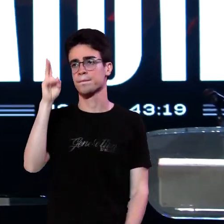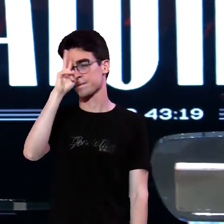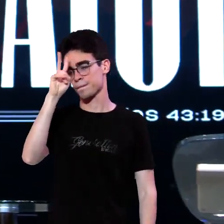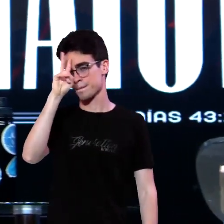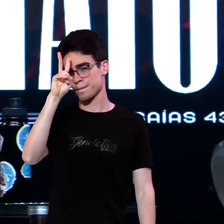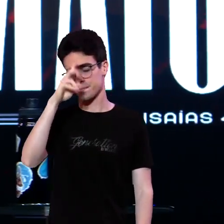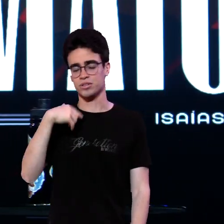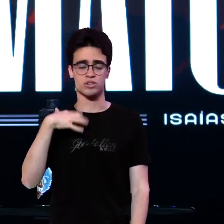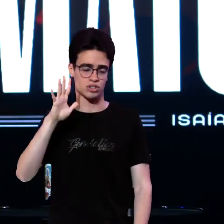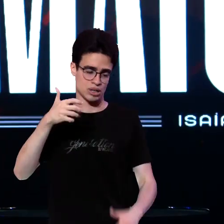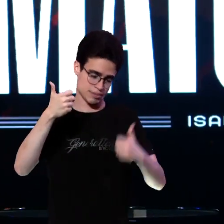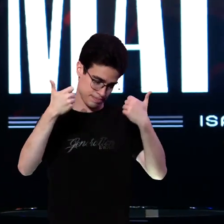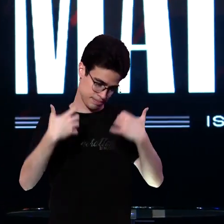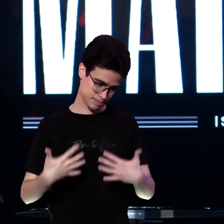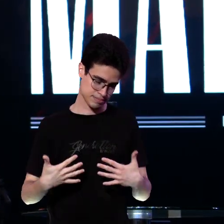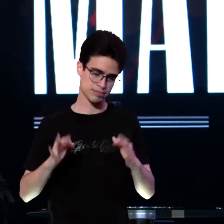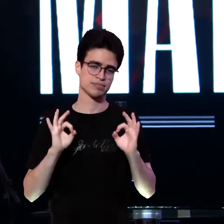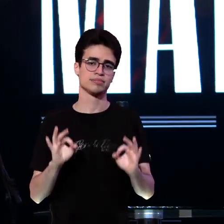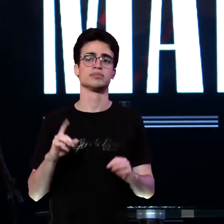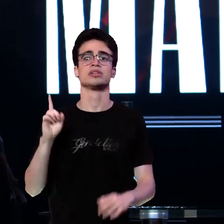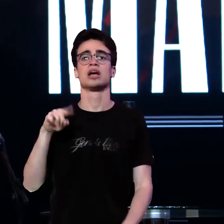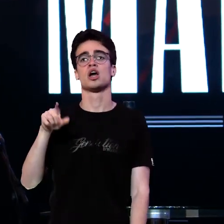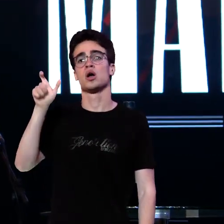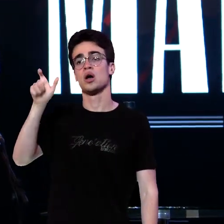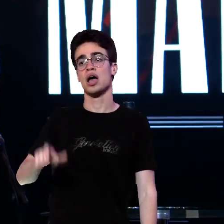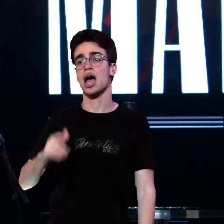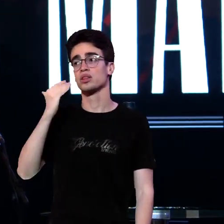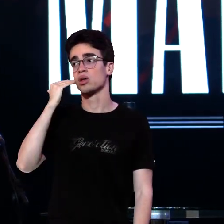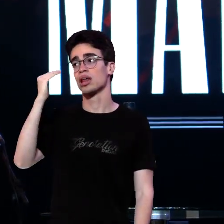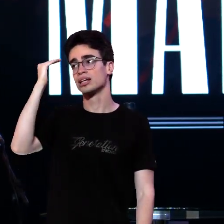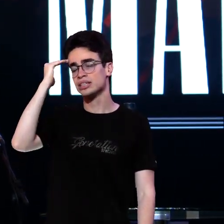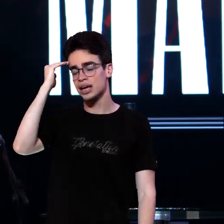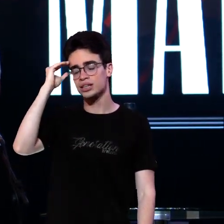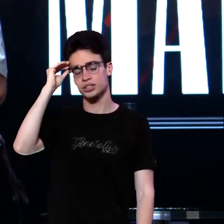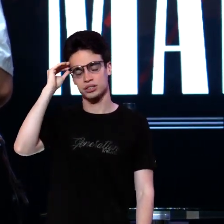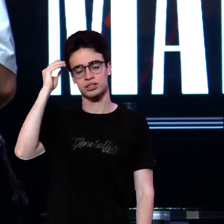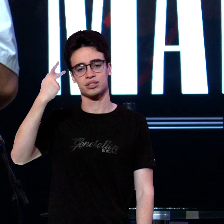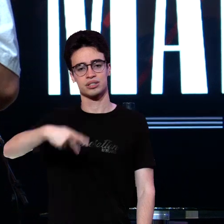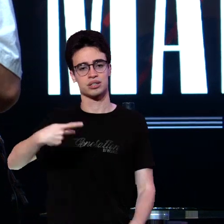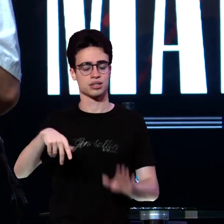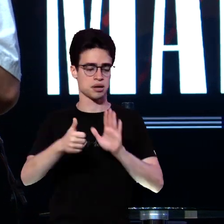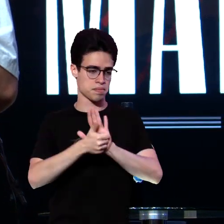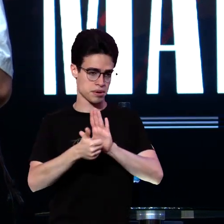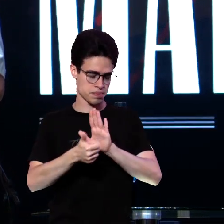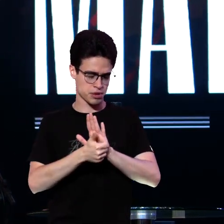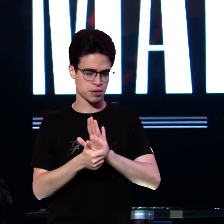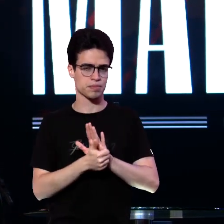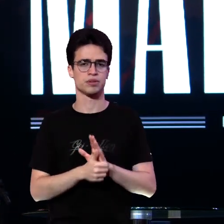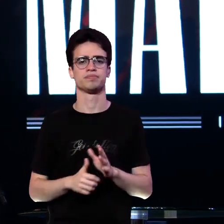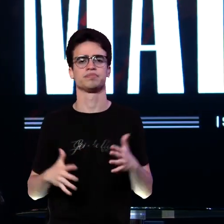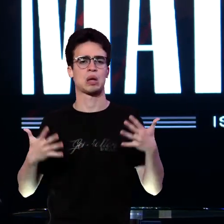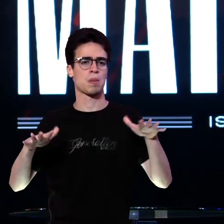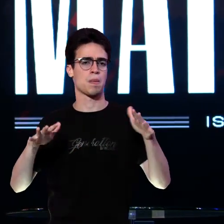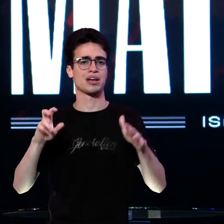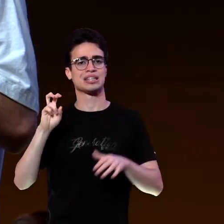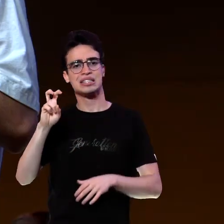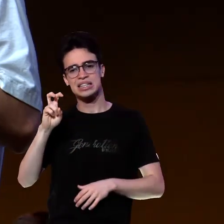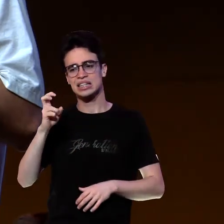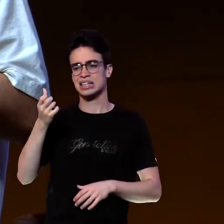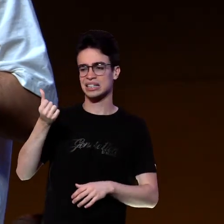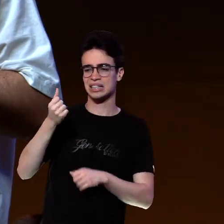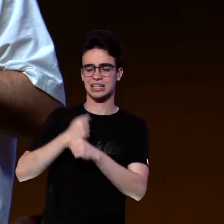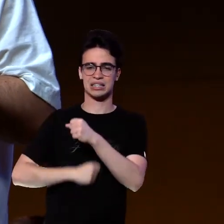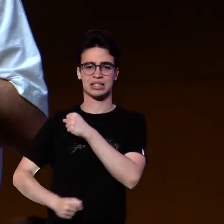já contei algumas vezes aqui, de um adolescente aqui do nosso ministério. Faz uns 5, 6 anos que isso